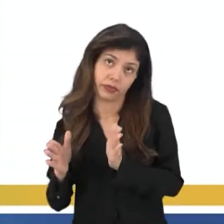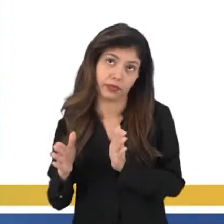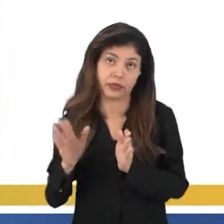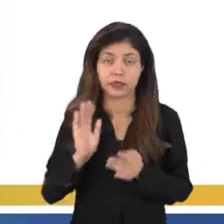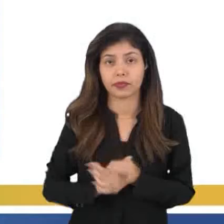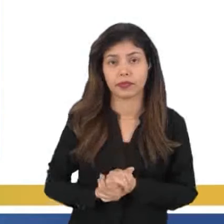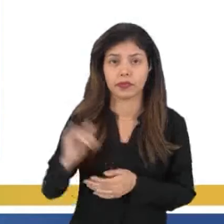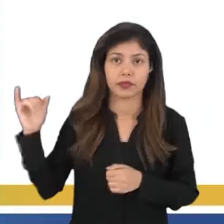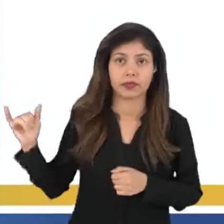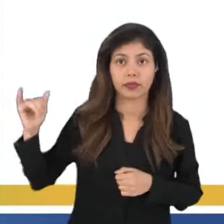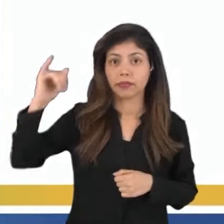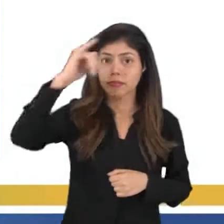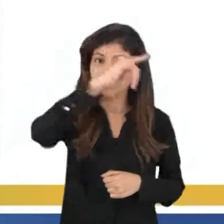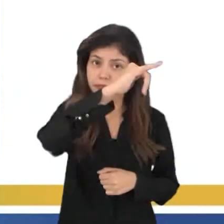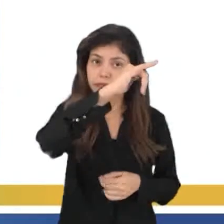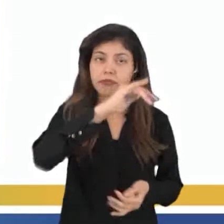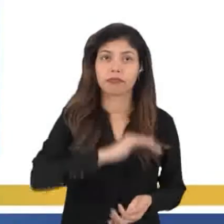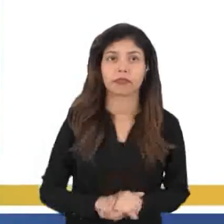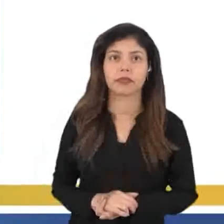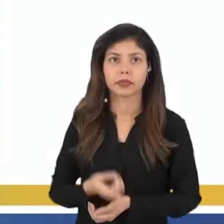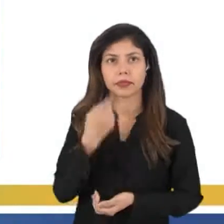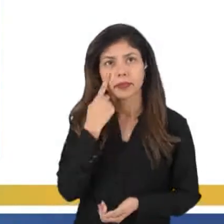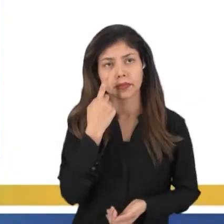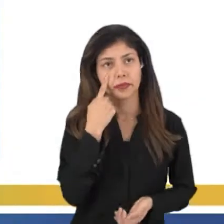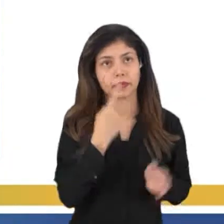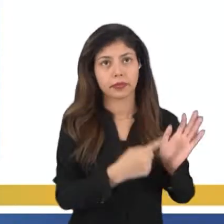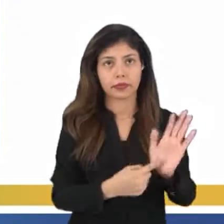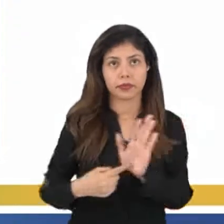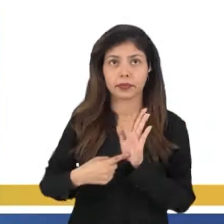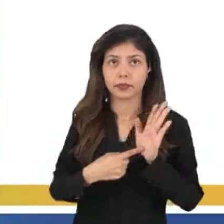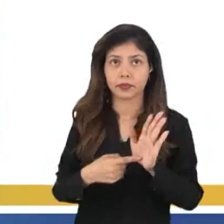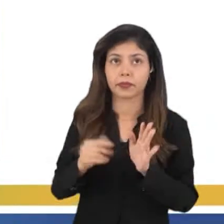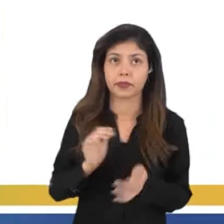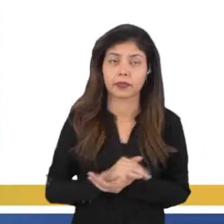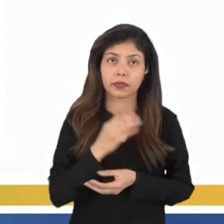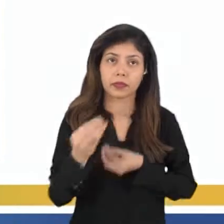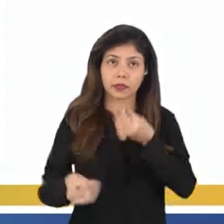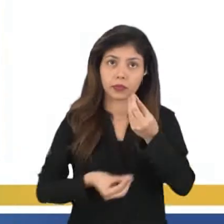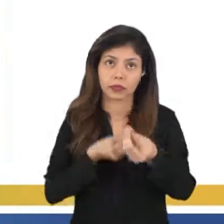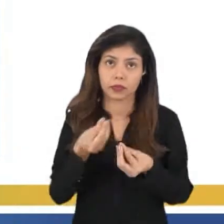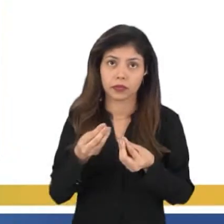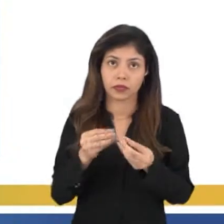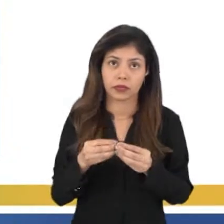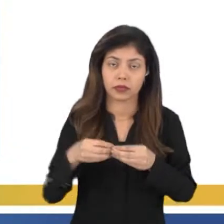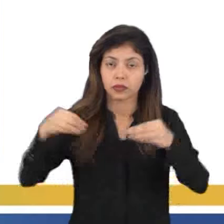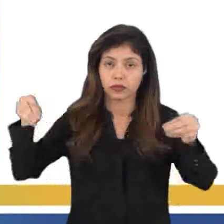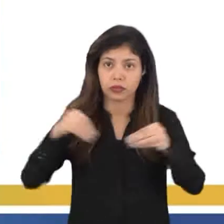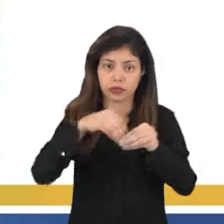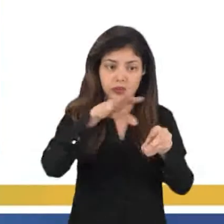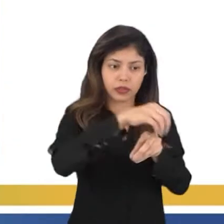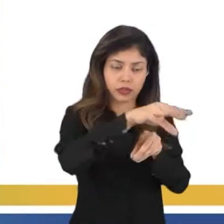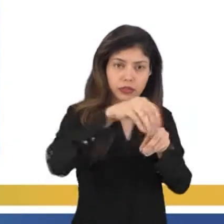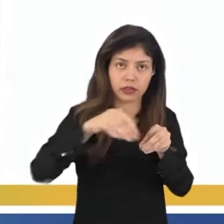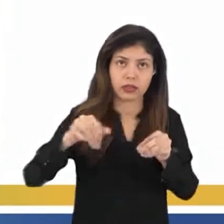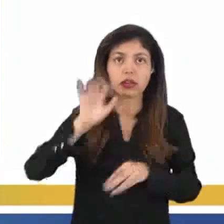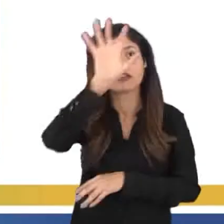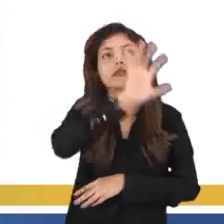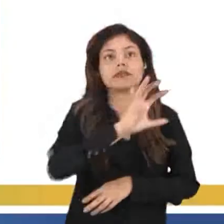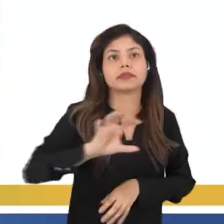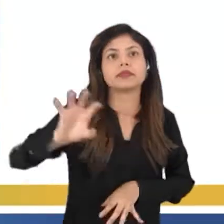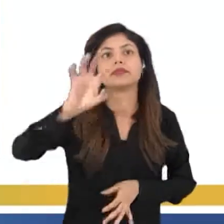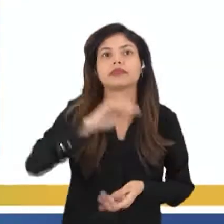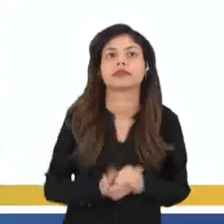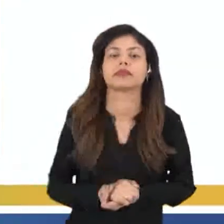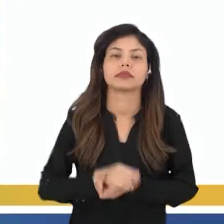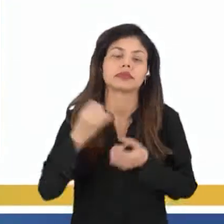do transporte aeroviário, fiz aí uma ilustração para vocês, como é que é essa distribuição. Nosso mapa aí,